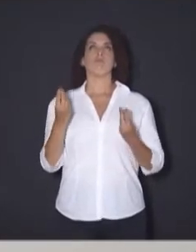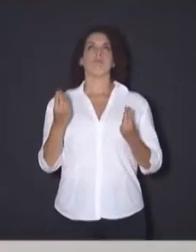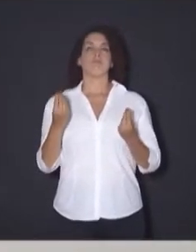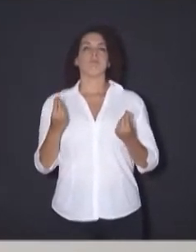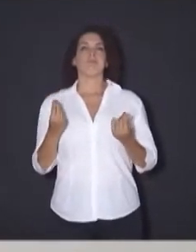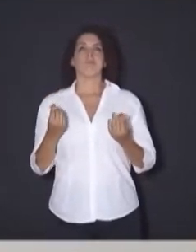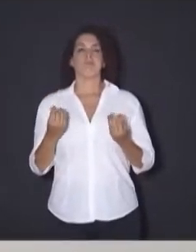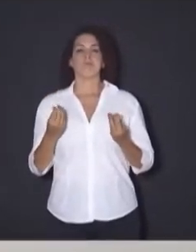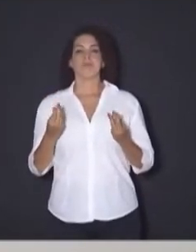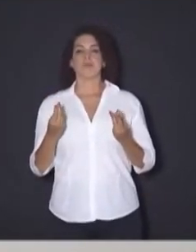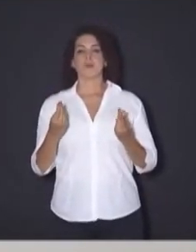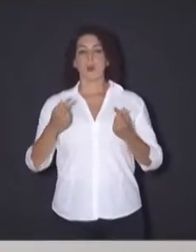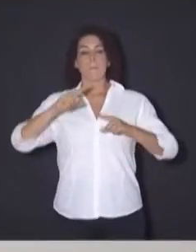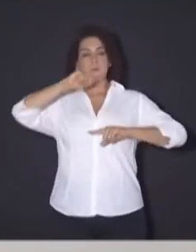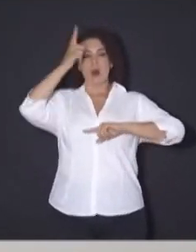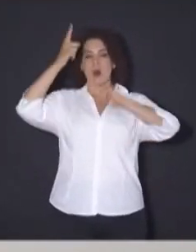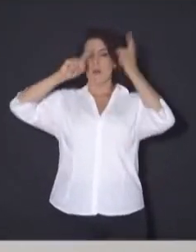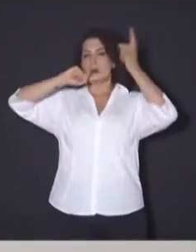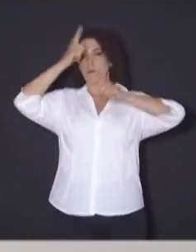criativa